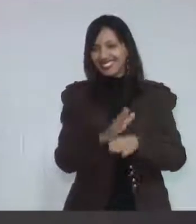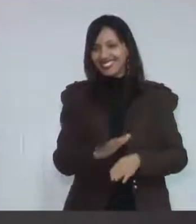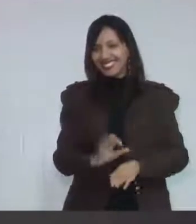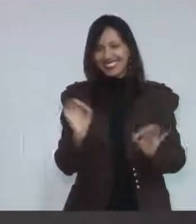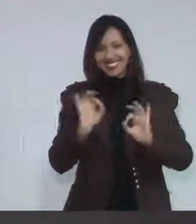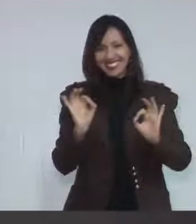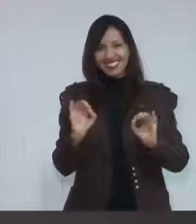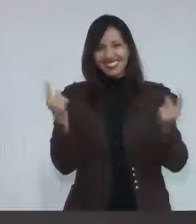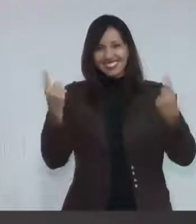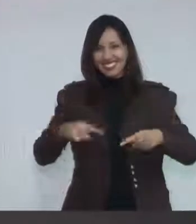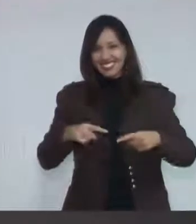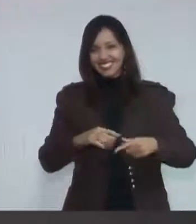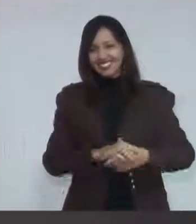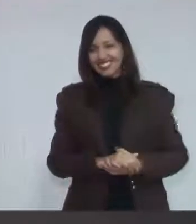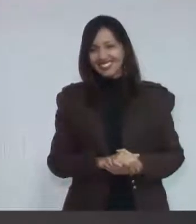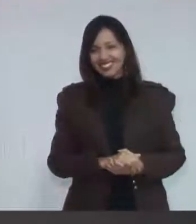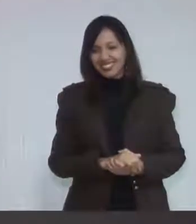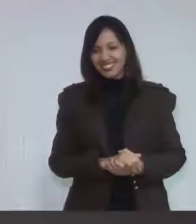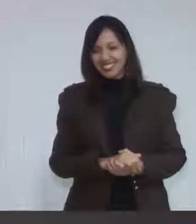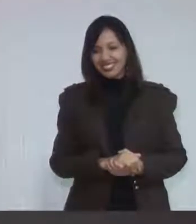contrário.